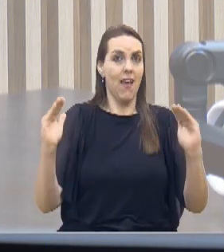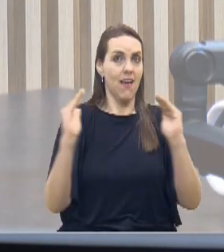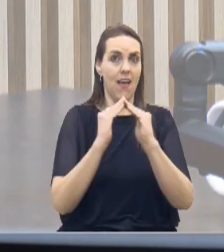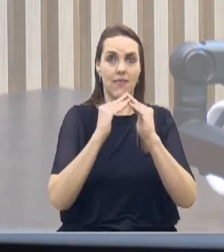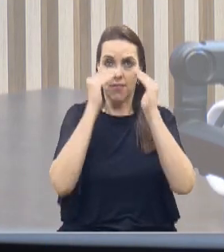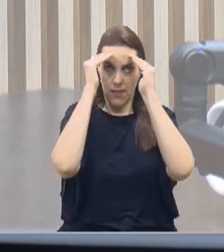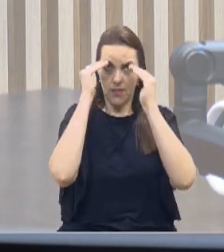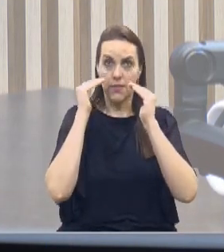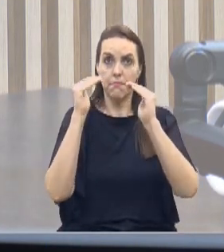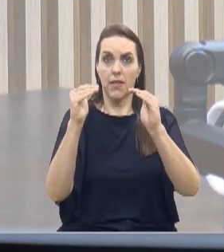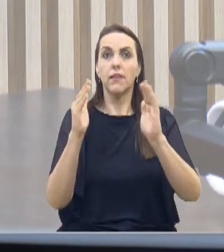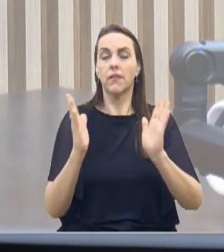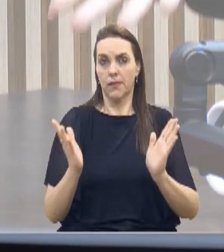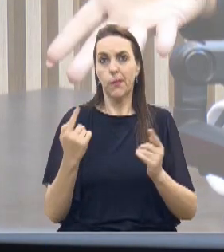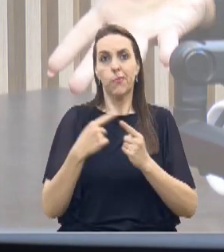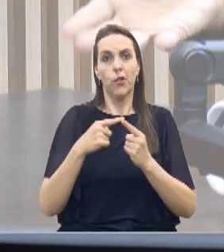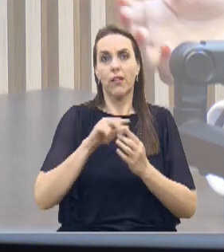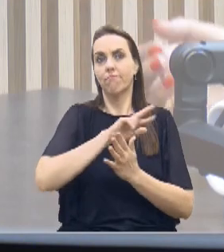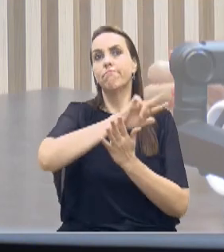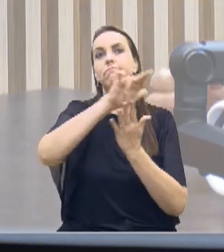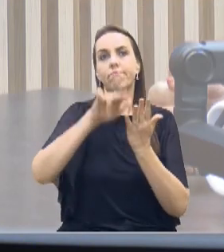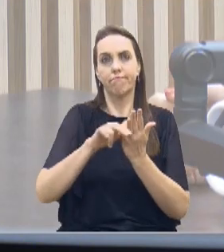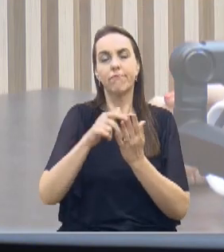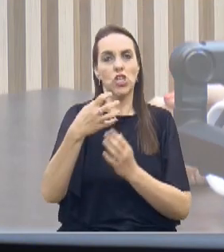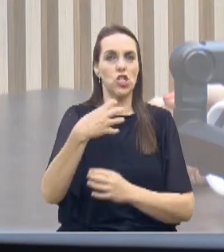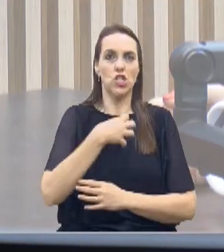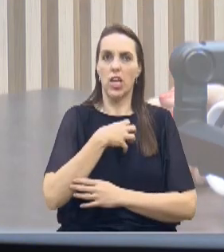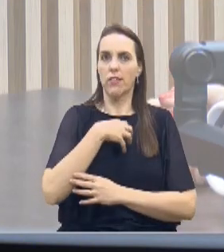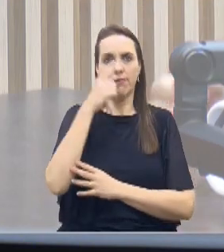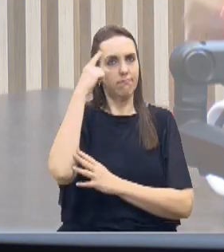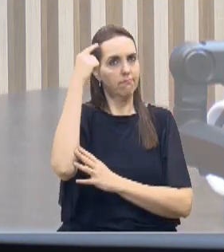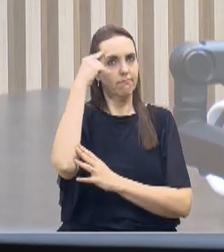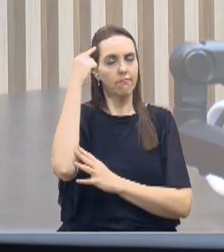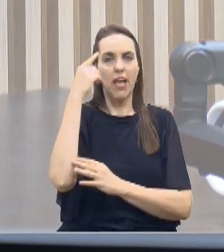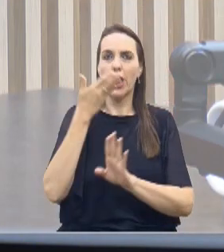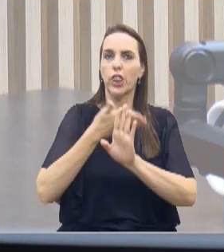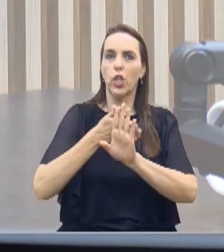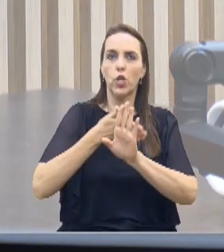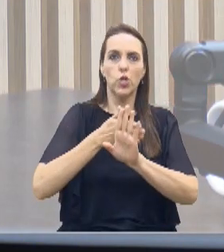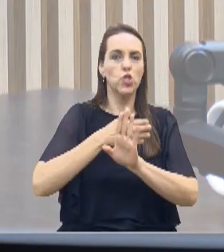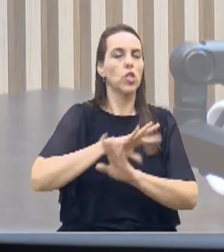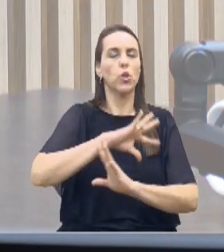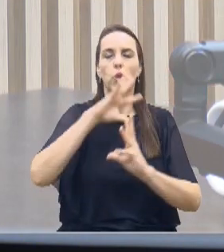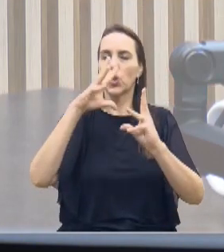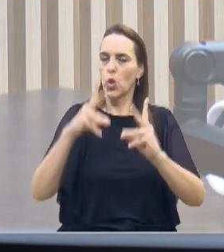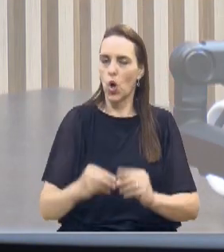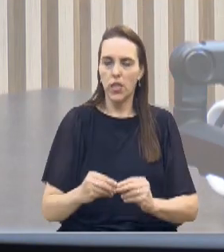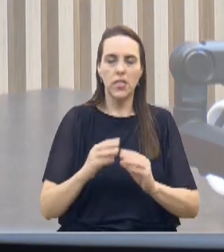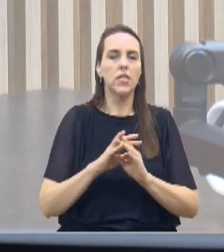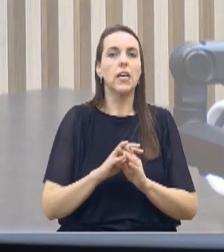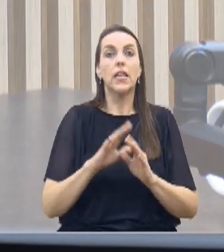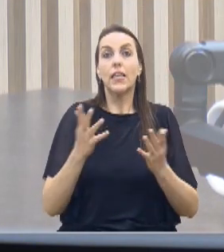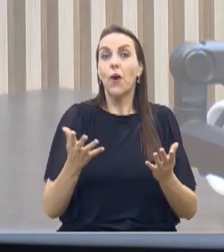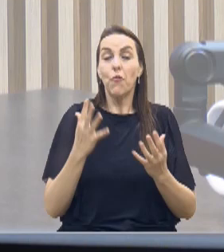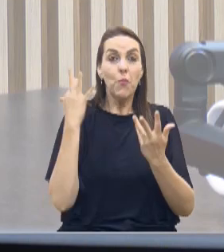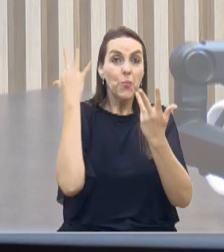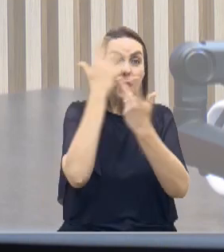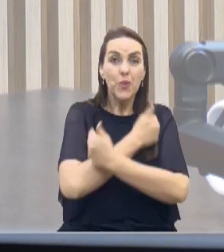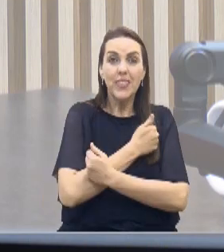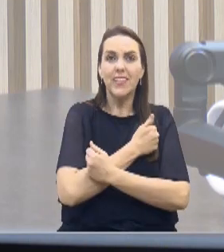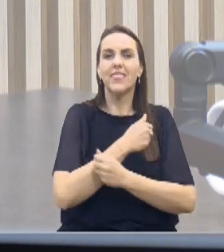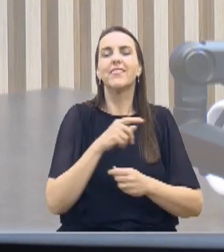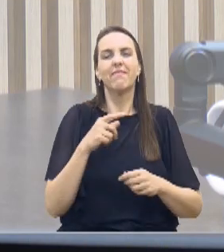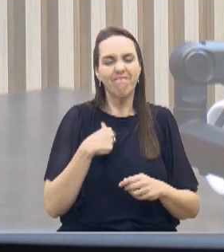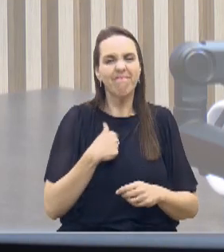afinal, todas as formas de pensamento estão representadas aqui dentro, né? Todas as ideologias, enfim. Então, foi tão bonito, assim, ver